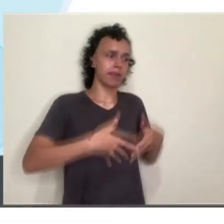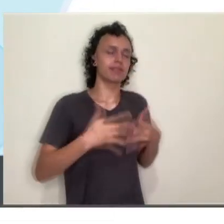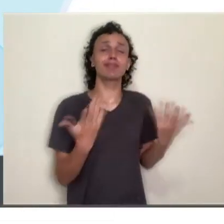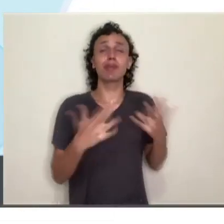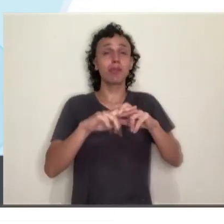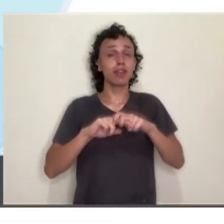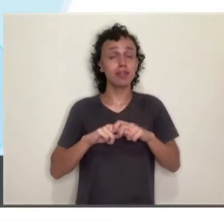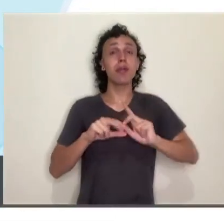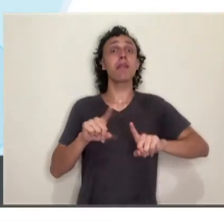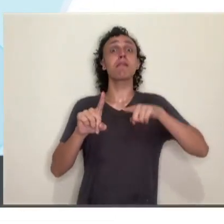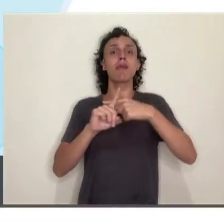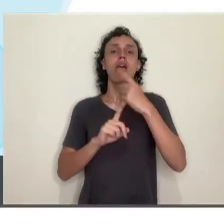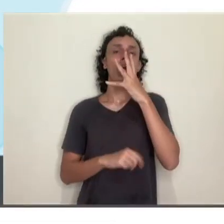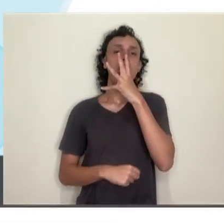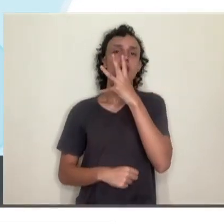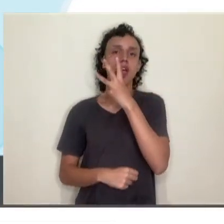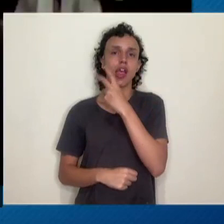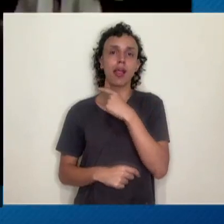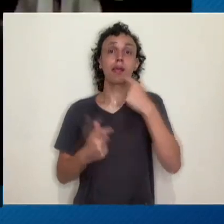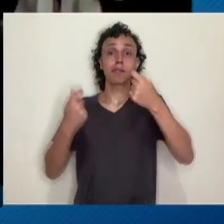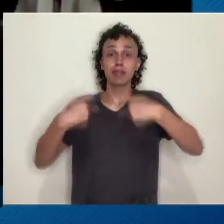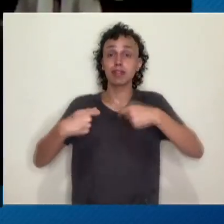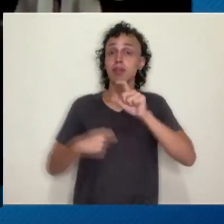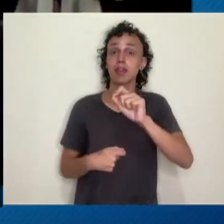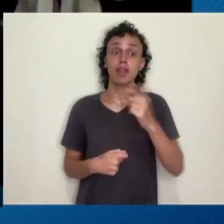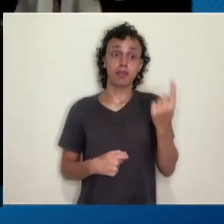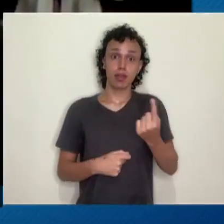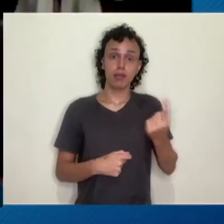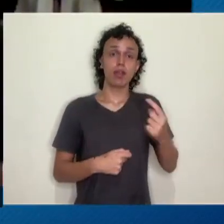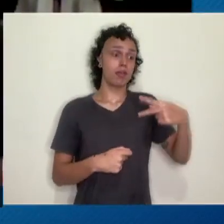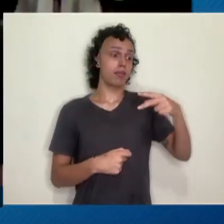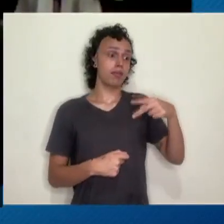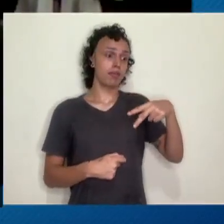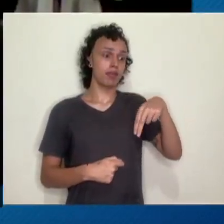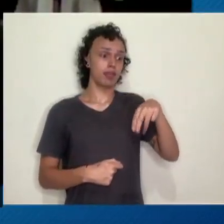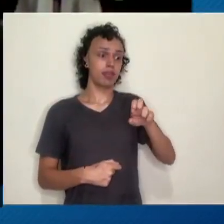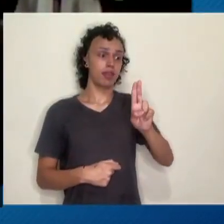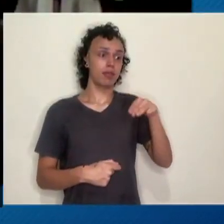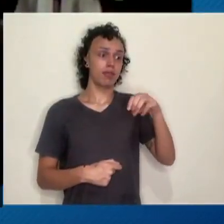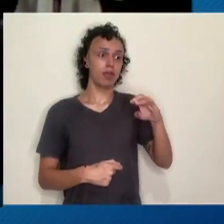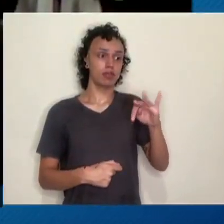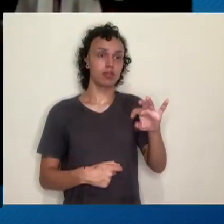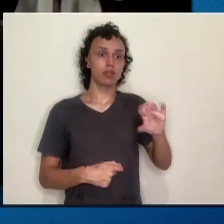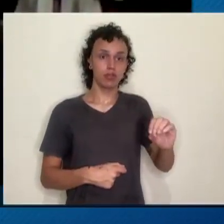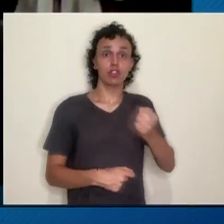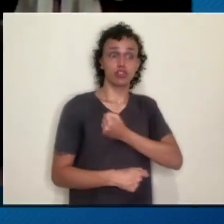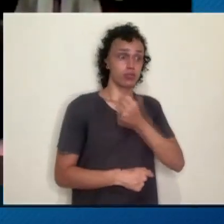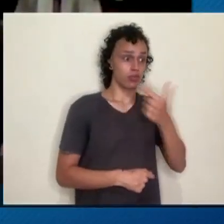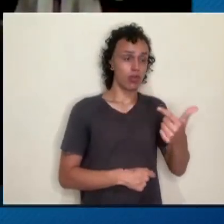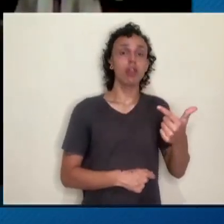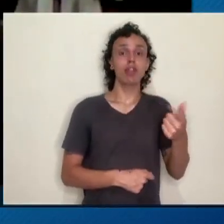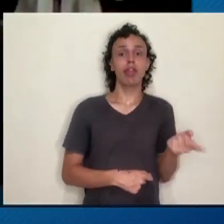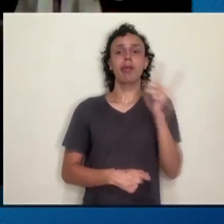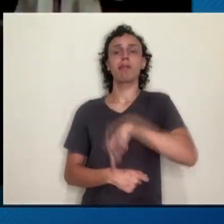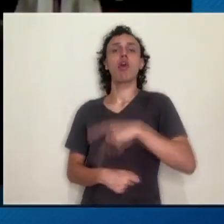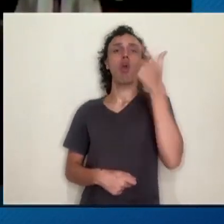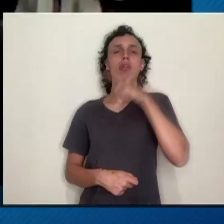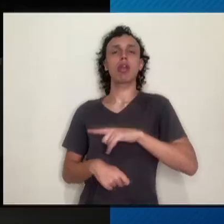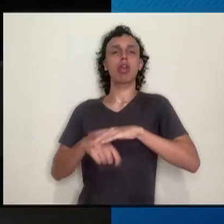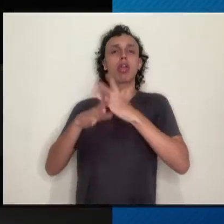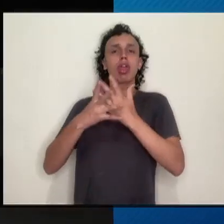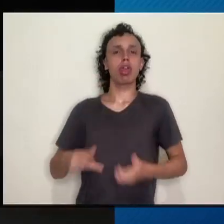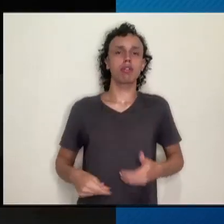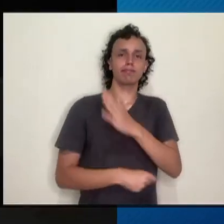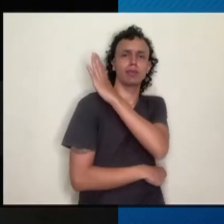Então sua recuperação vai ser mais lenta ainda, porque você vai precisar gerar primeiro pneumócito do tipo 2 e depois regenerar o